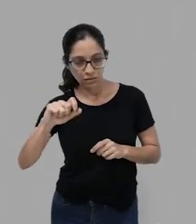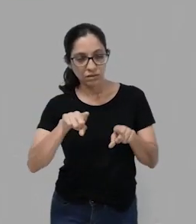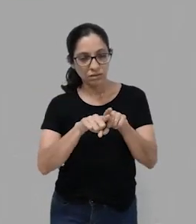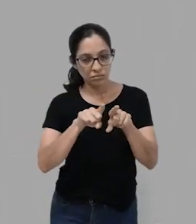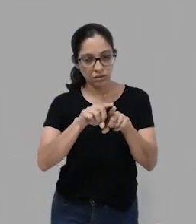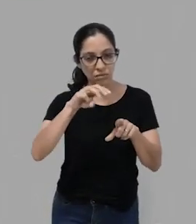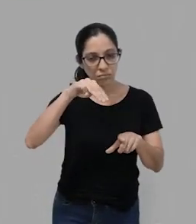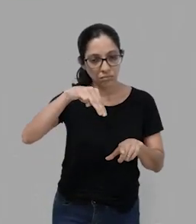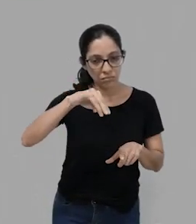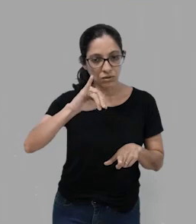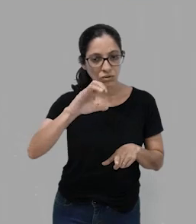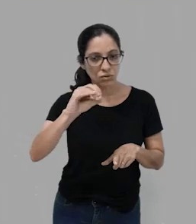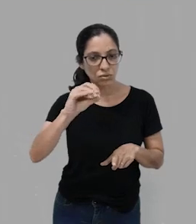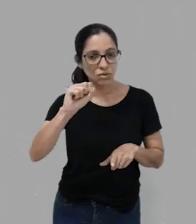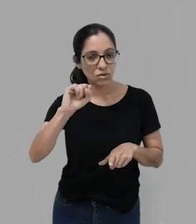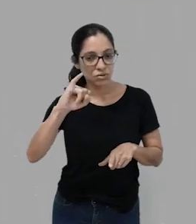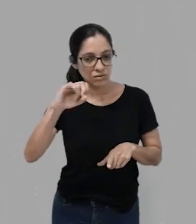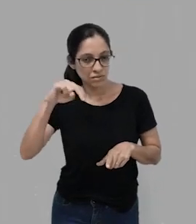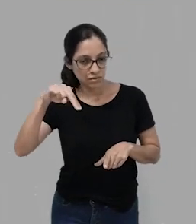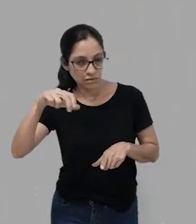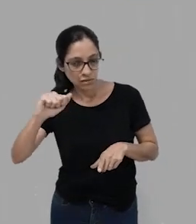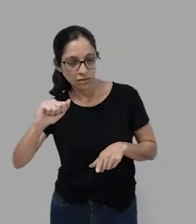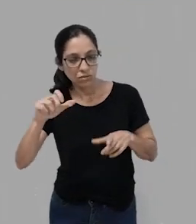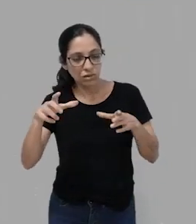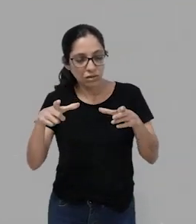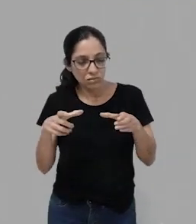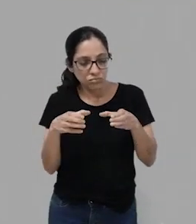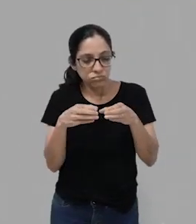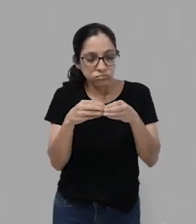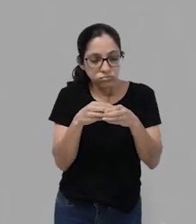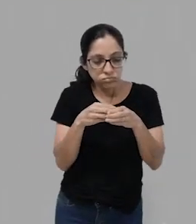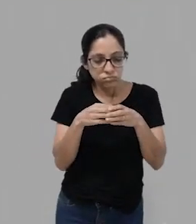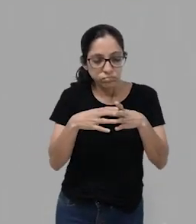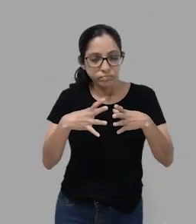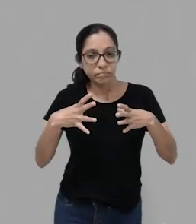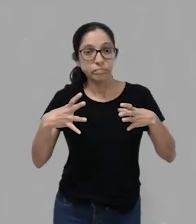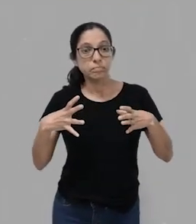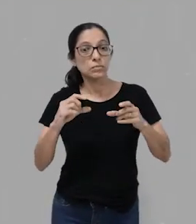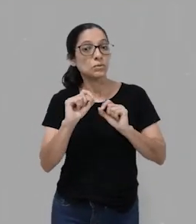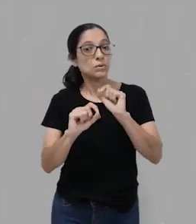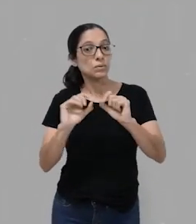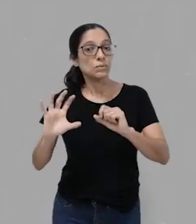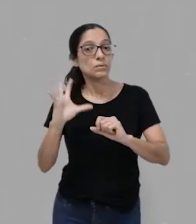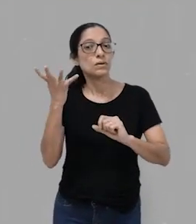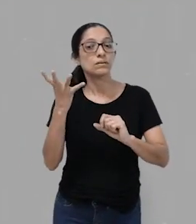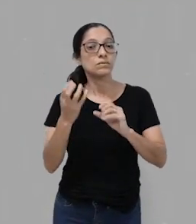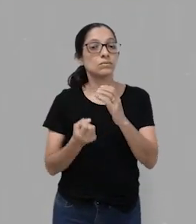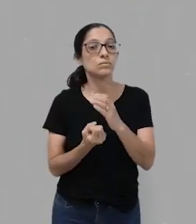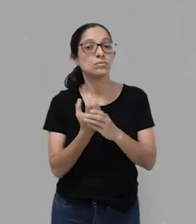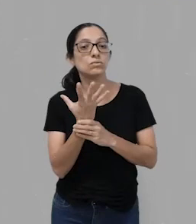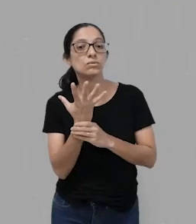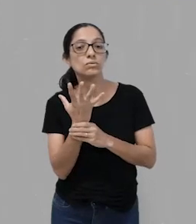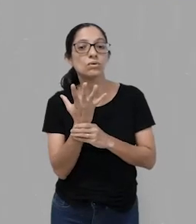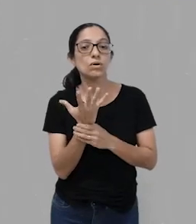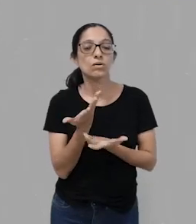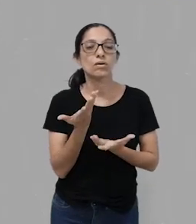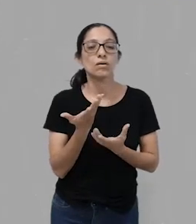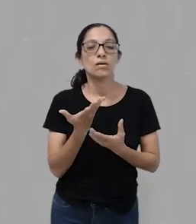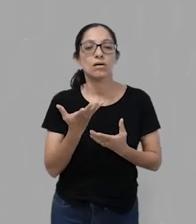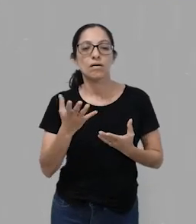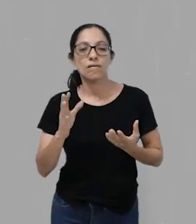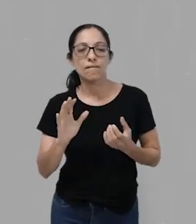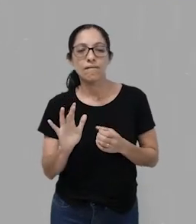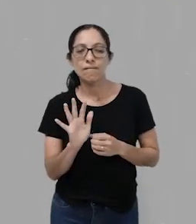contração, ora elas se estendem. O que acontece? Vai estar gerando calor, vai estar gerando